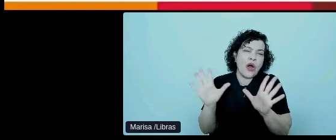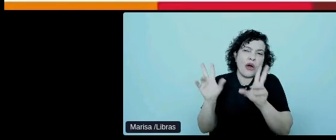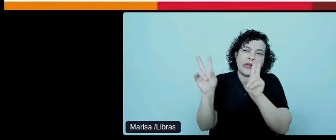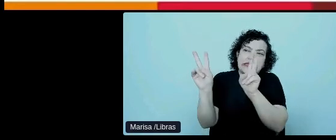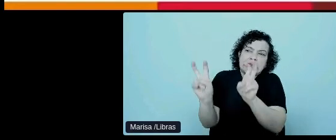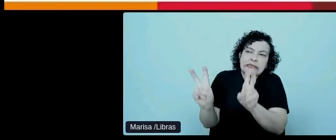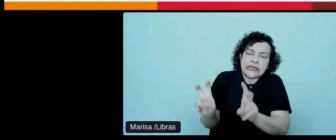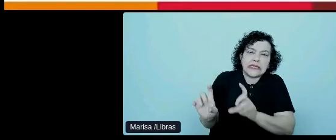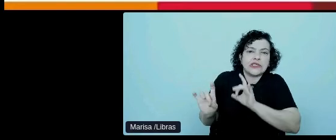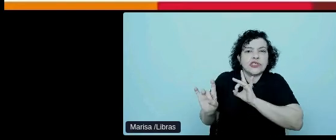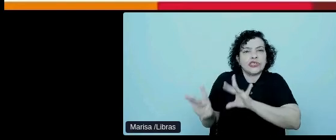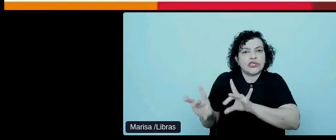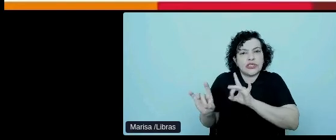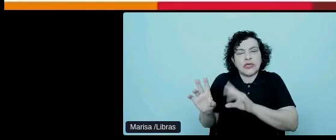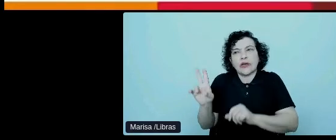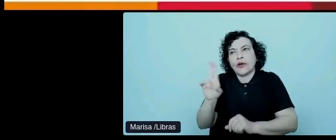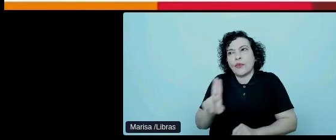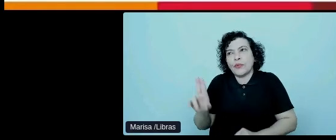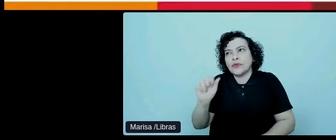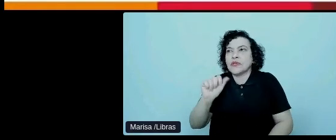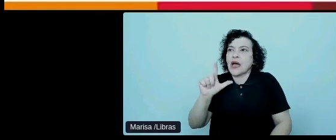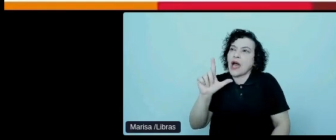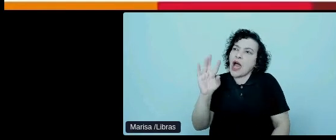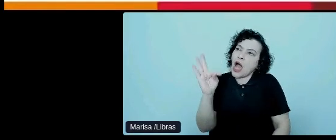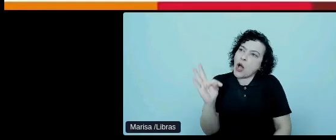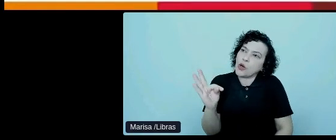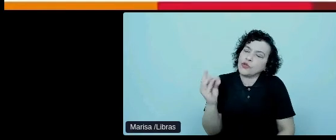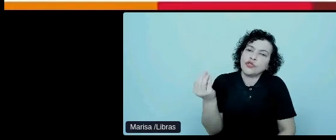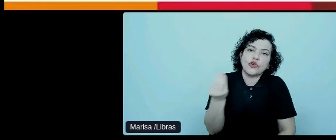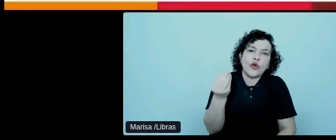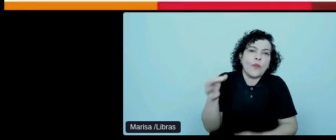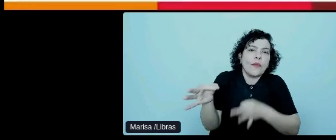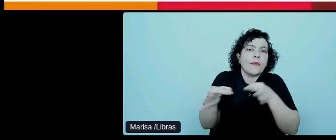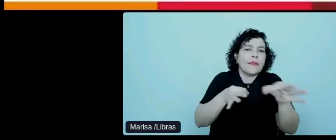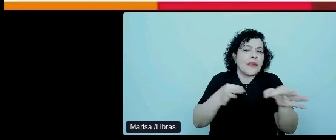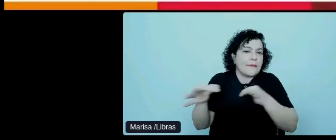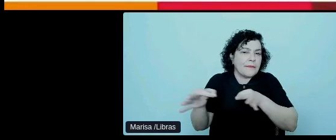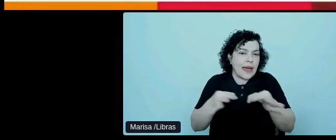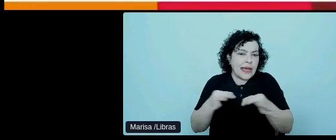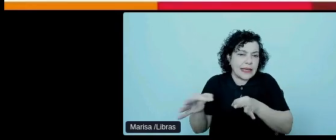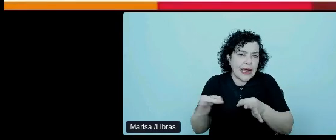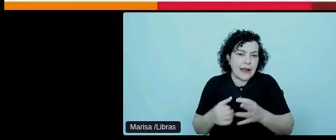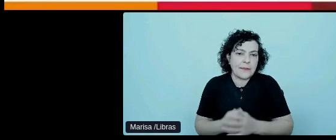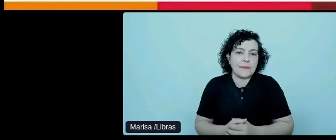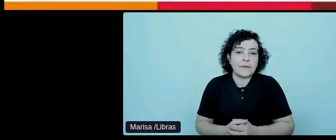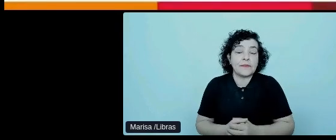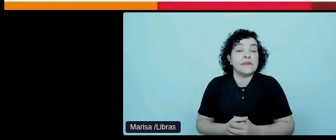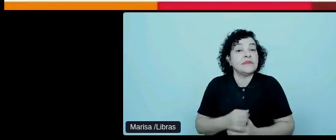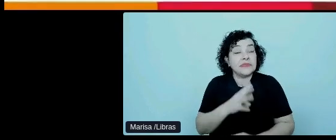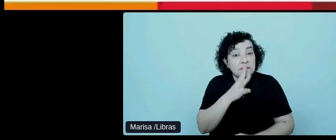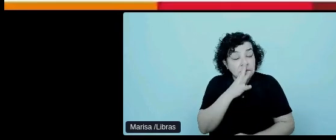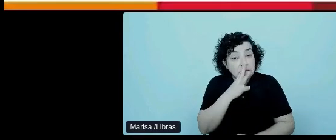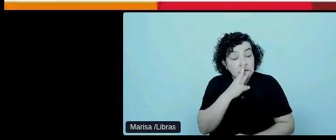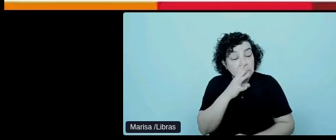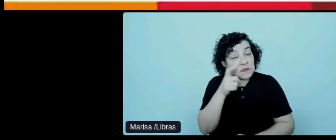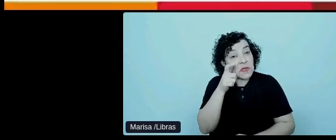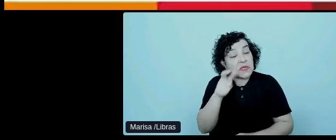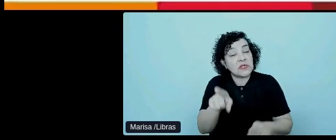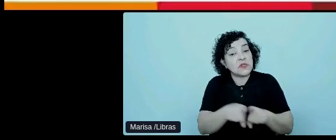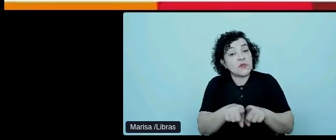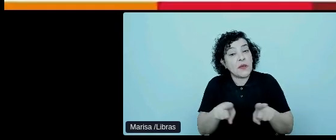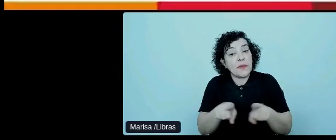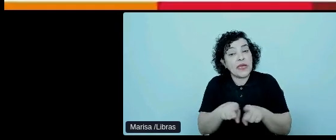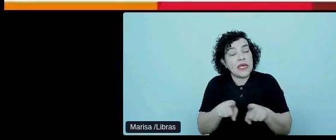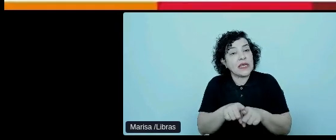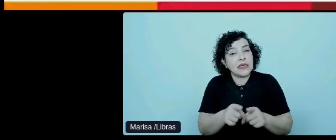usar o atributo alt, o que eu tenho que fazer com ele. Aqui achei muito interessante que quando